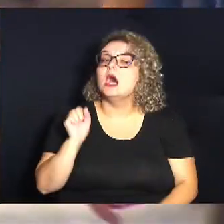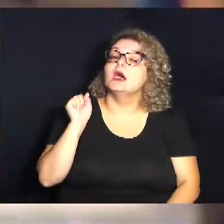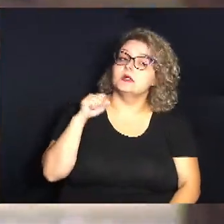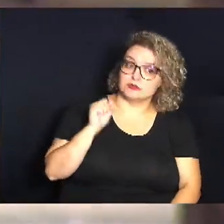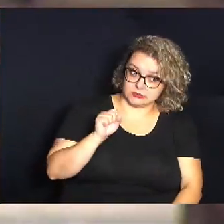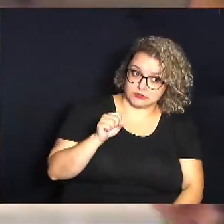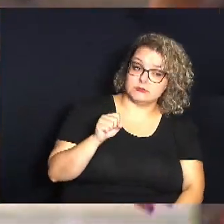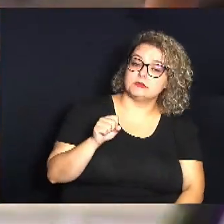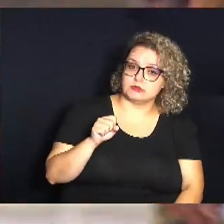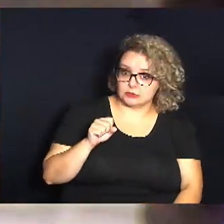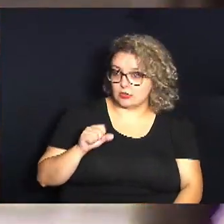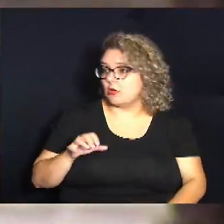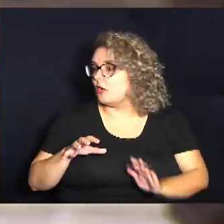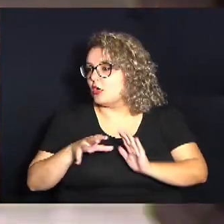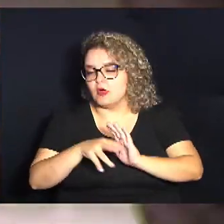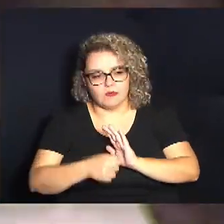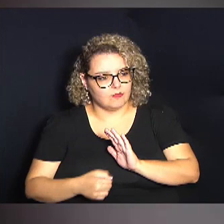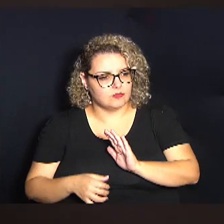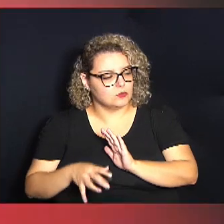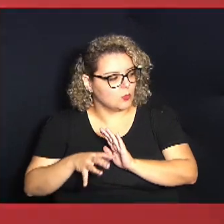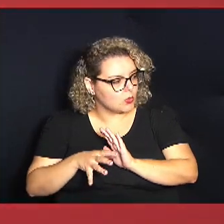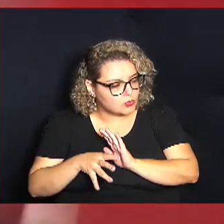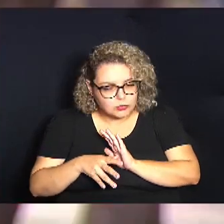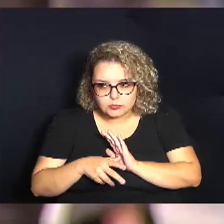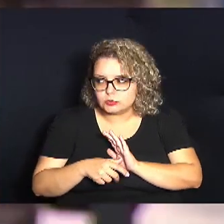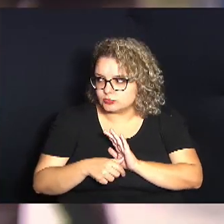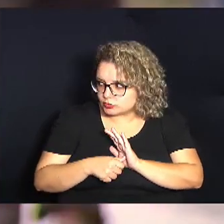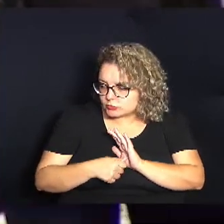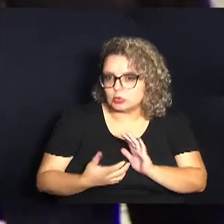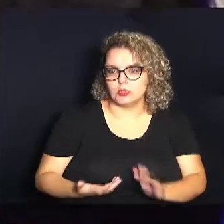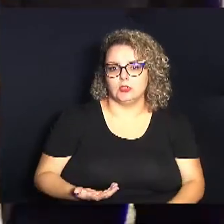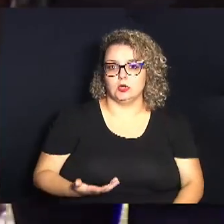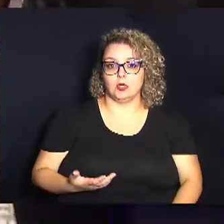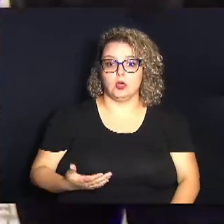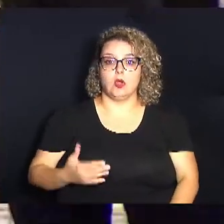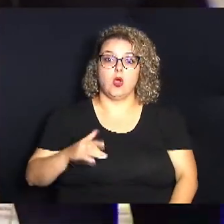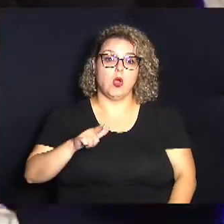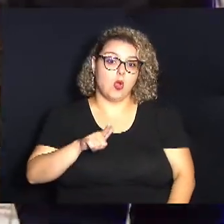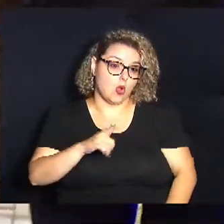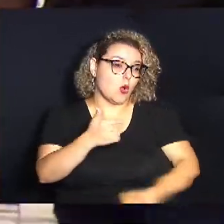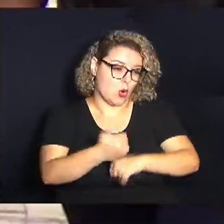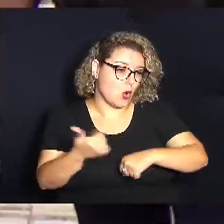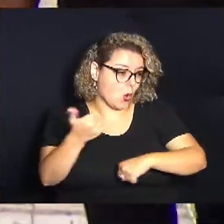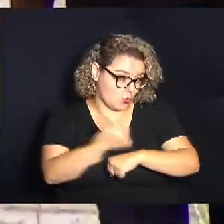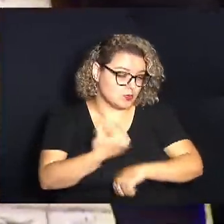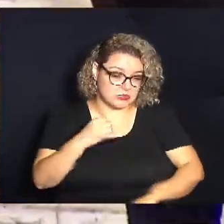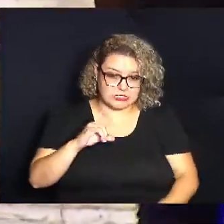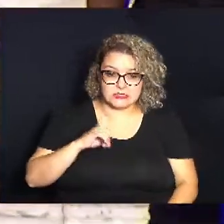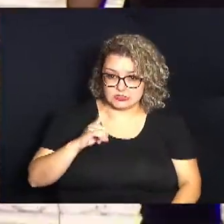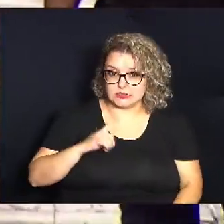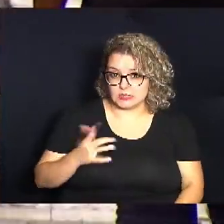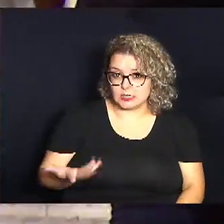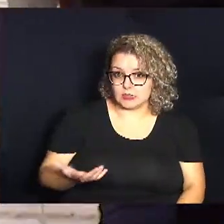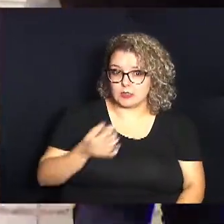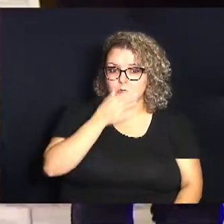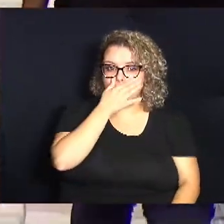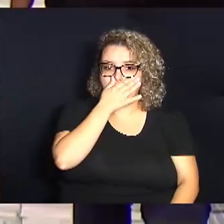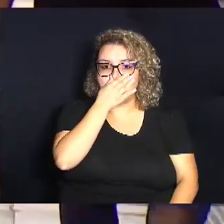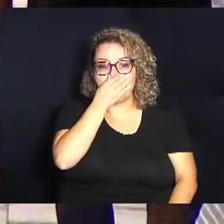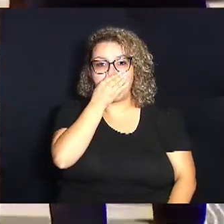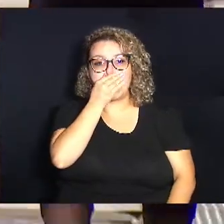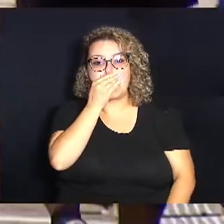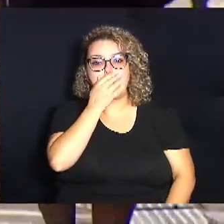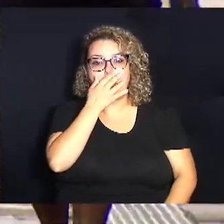Sim, furto, roubo, golpes ainda a gente identifica essa ocorrência. Conforme vai